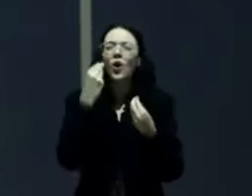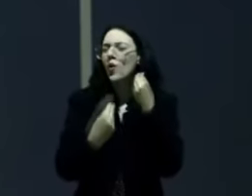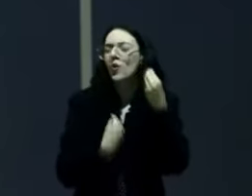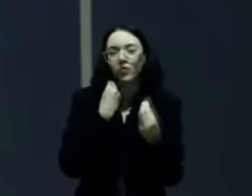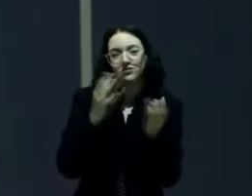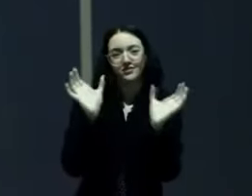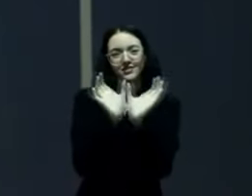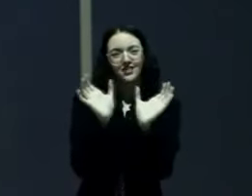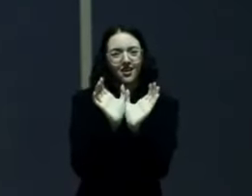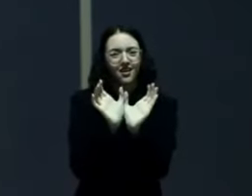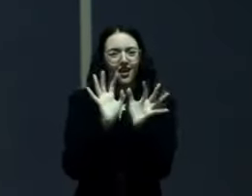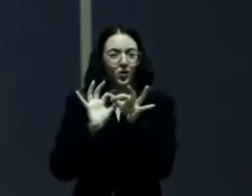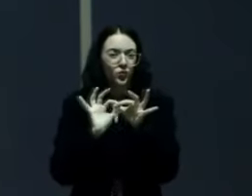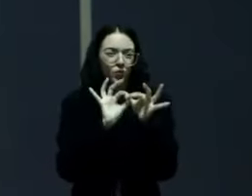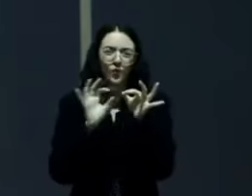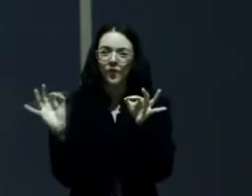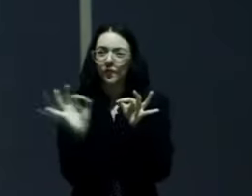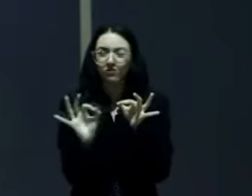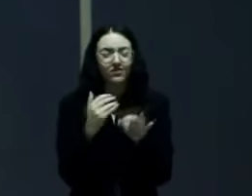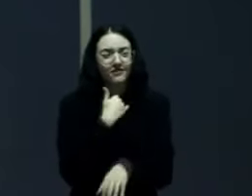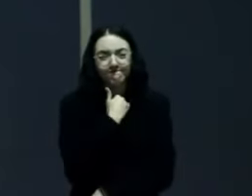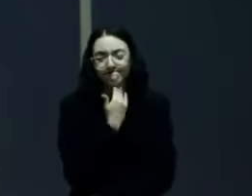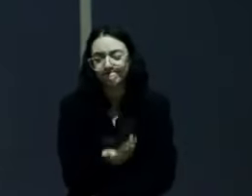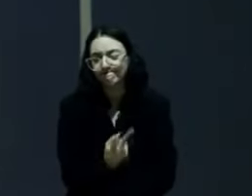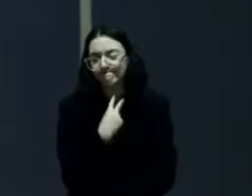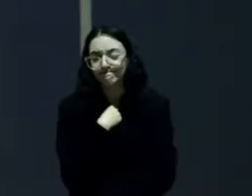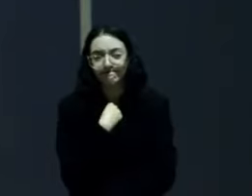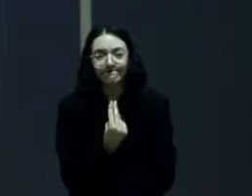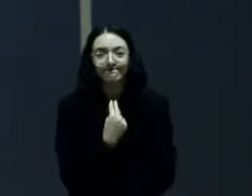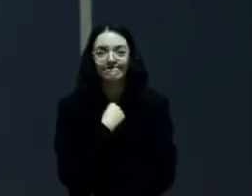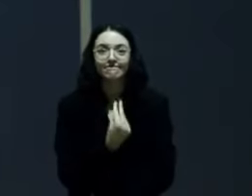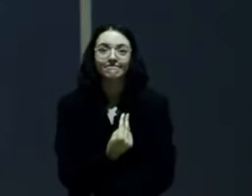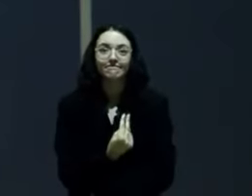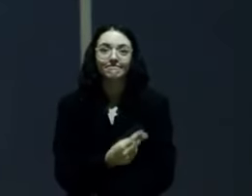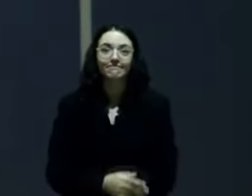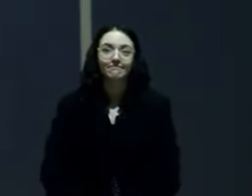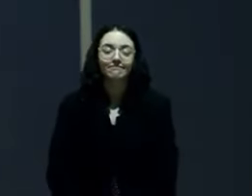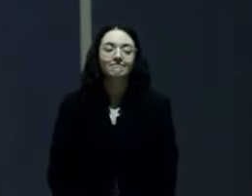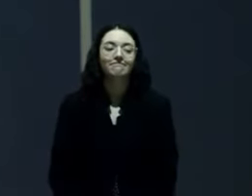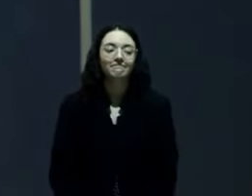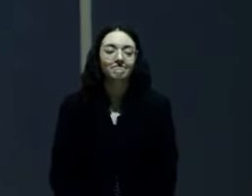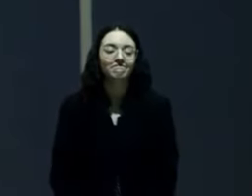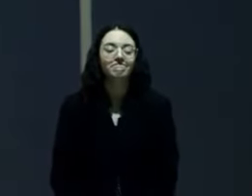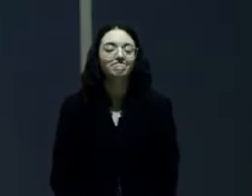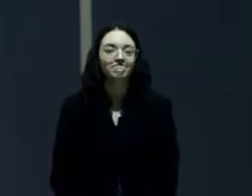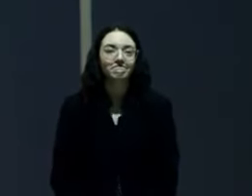ceia é uma refeição de comunhão. A ceia